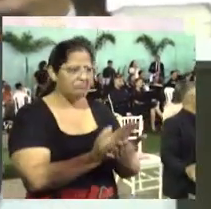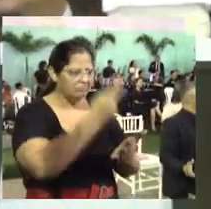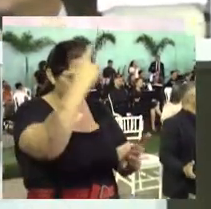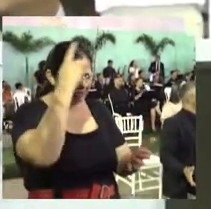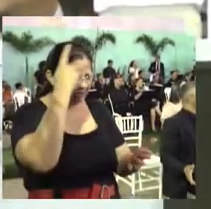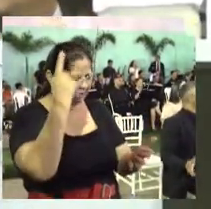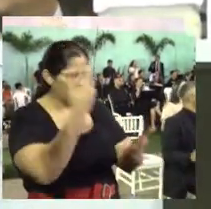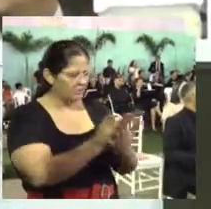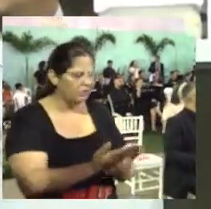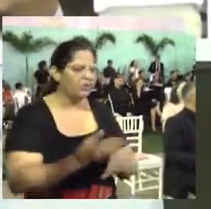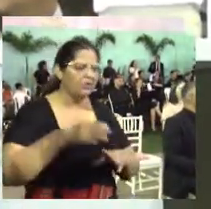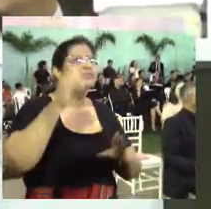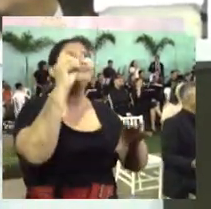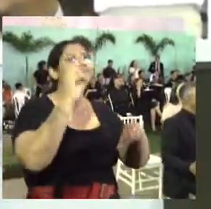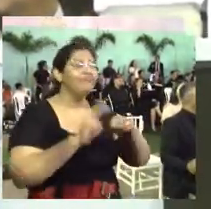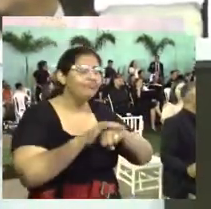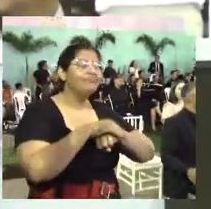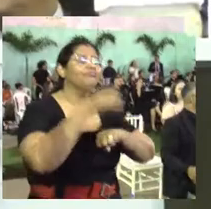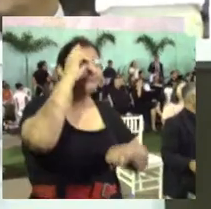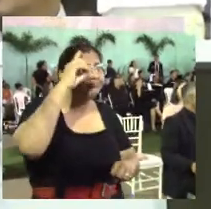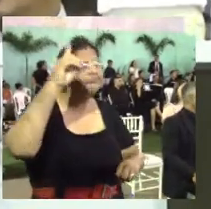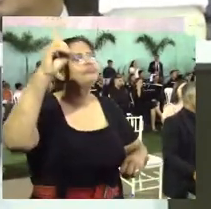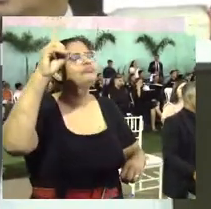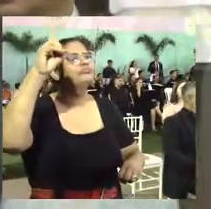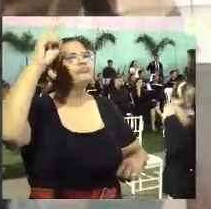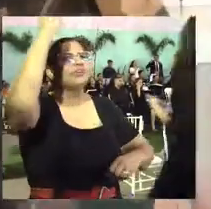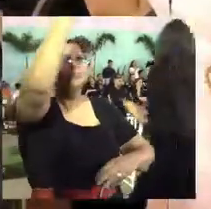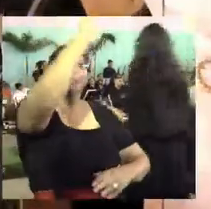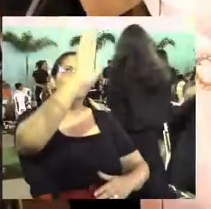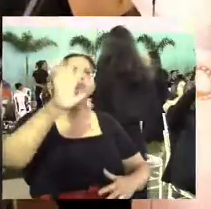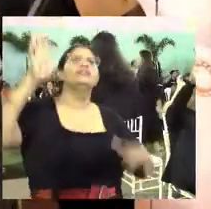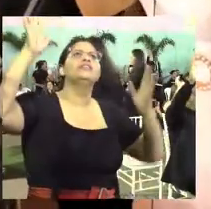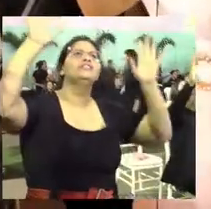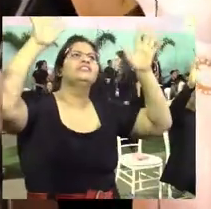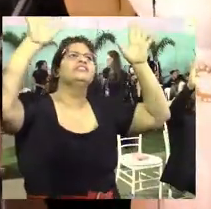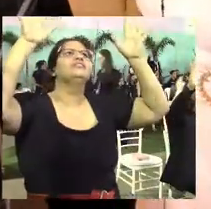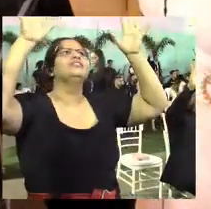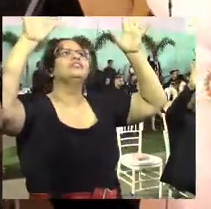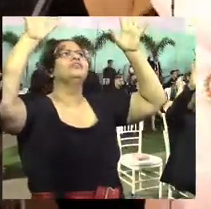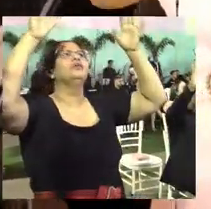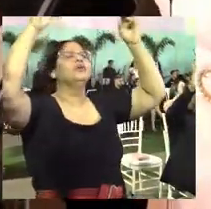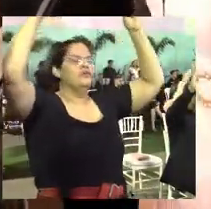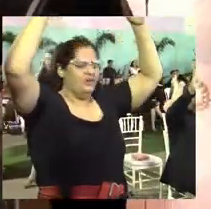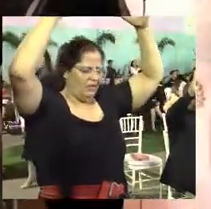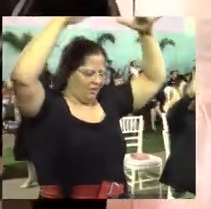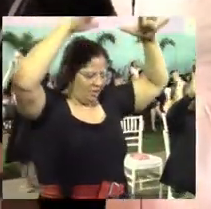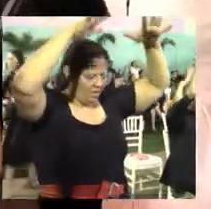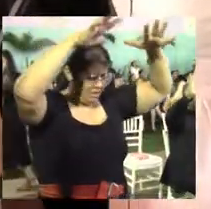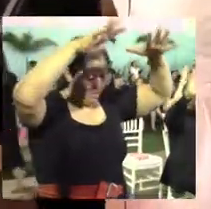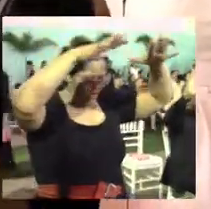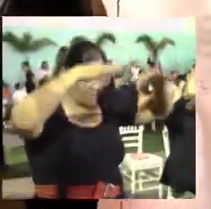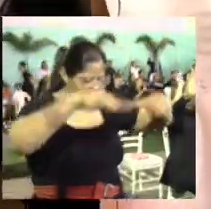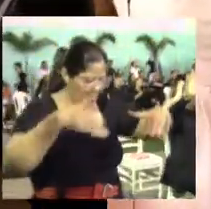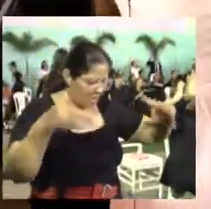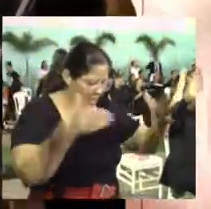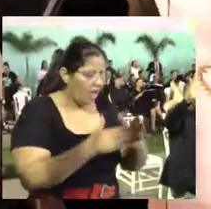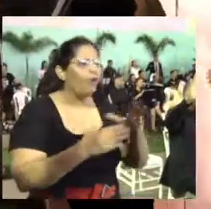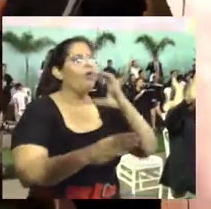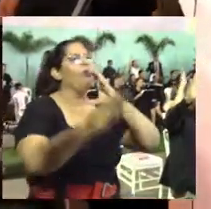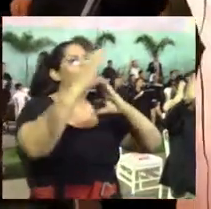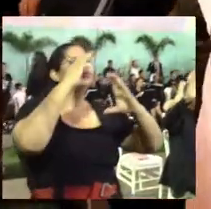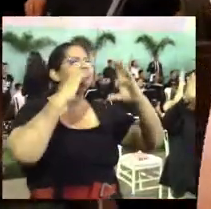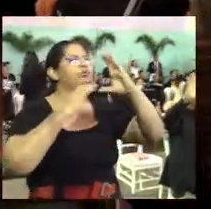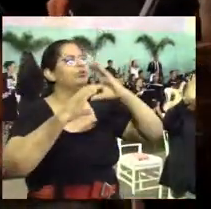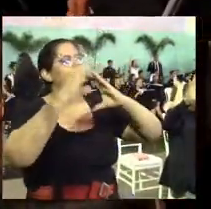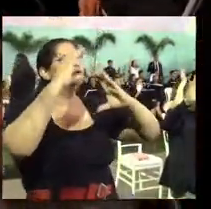contigo de noite de dia você pode levantar suas mãos daqui até lá no fundo lá ó agora